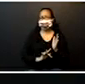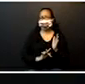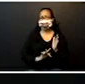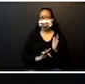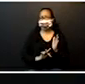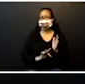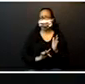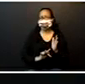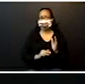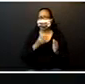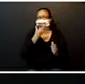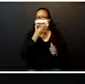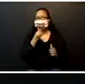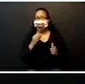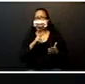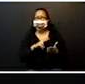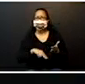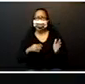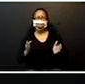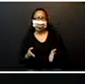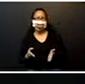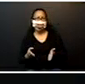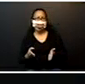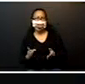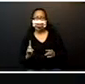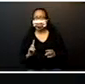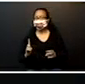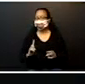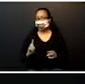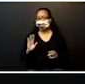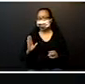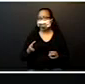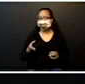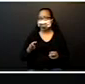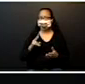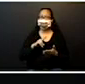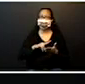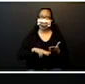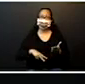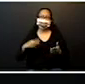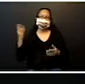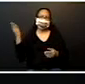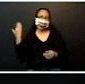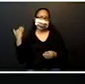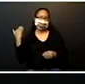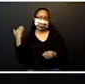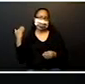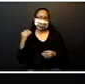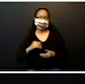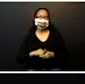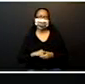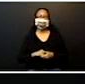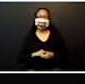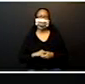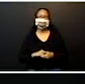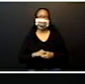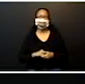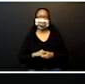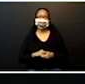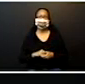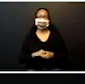lendo agora, nesse momento? Não, professora, ele já leu. Então, se ele leu, isso está no passado. Tudo bem até